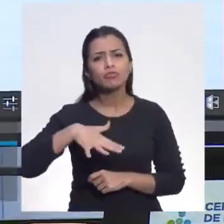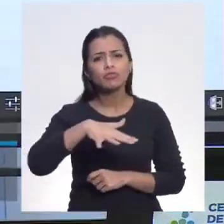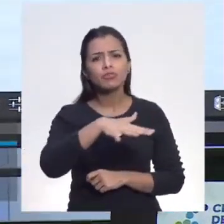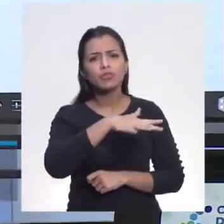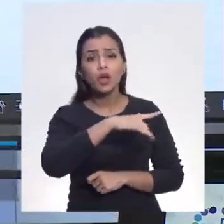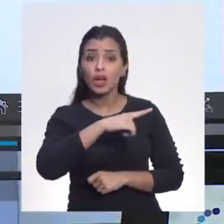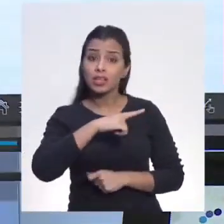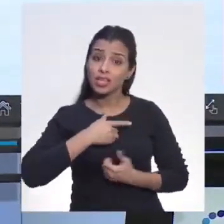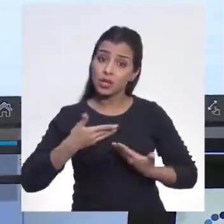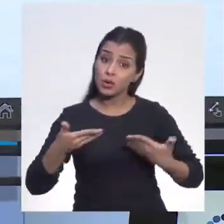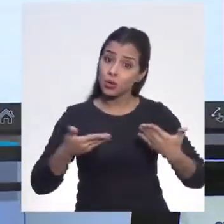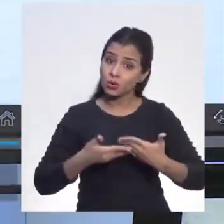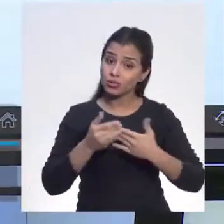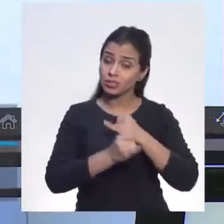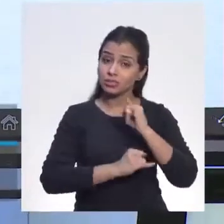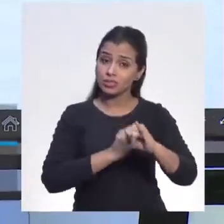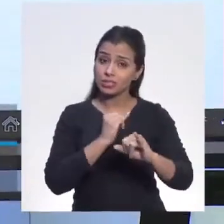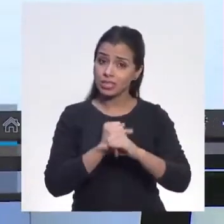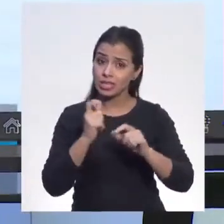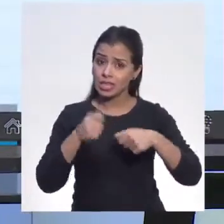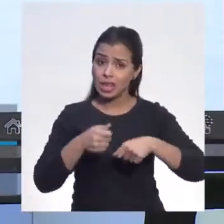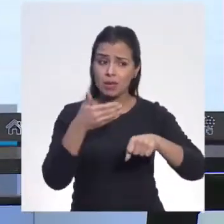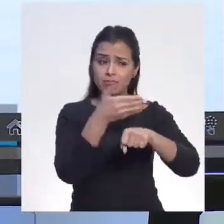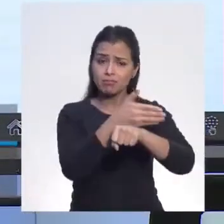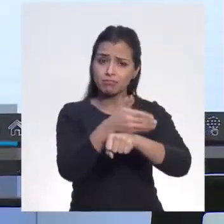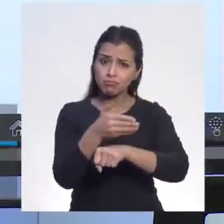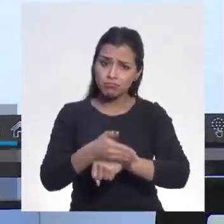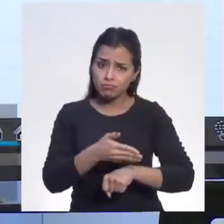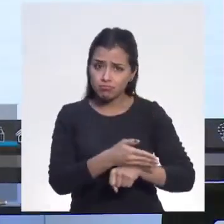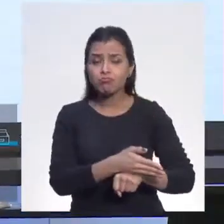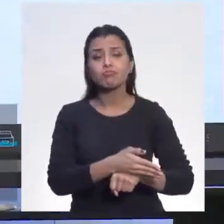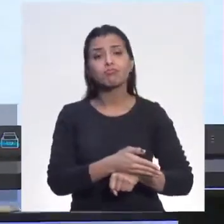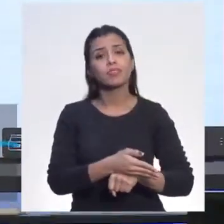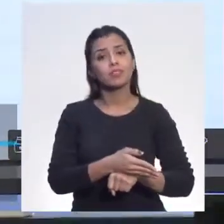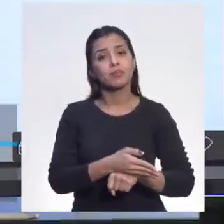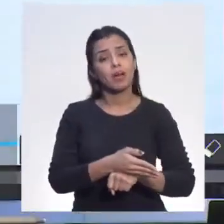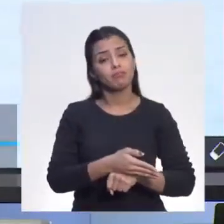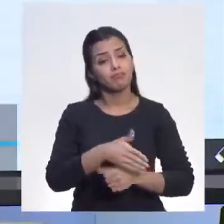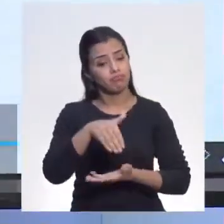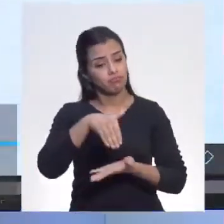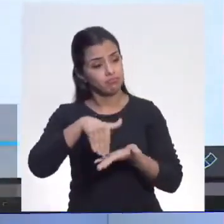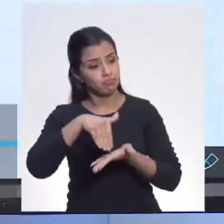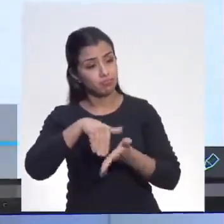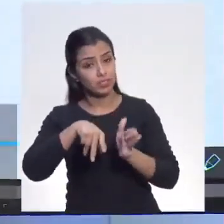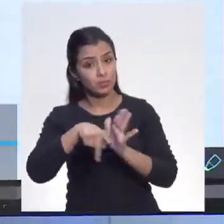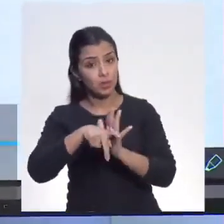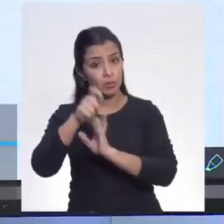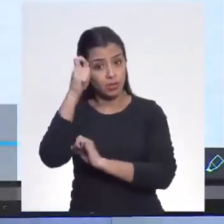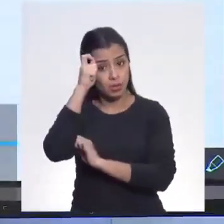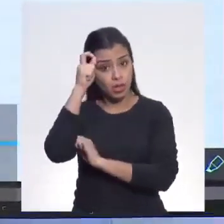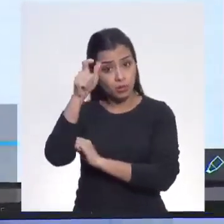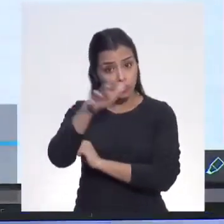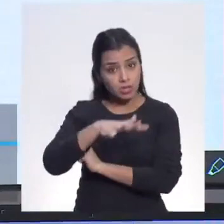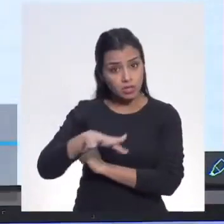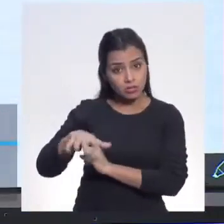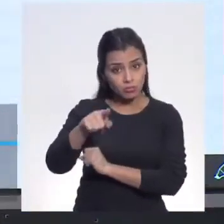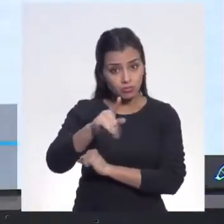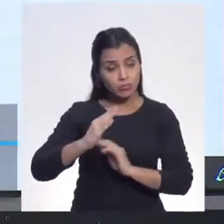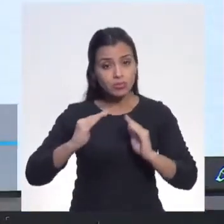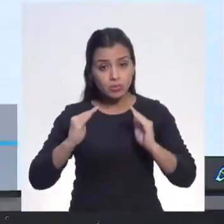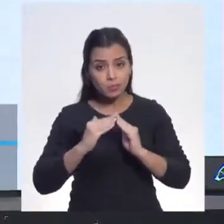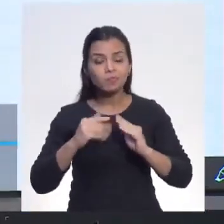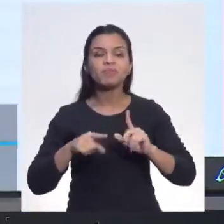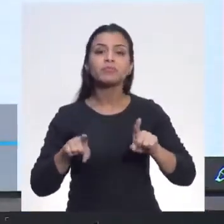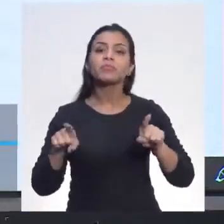ferramenta da internet, onde você pode estar entrando nas secretarias estaduais e municipais de cultura, né, da sua região ali,